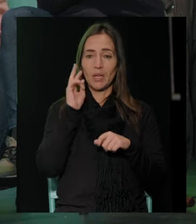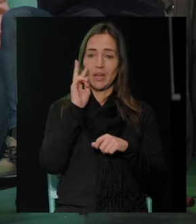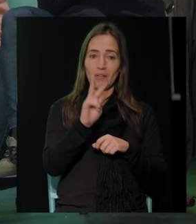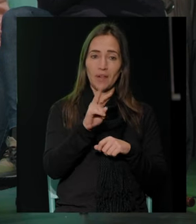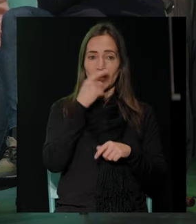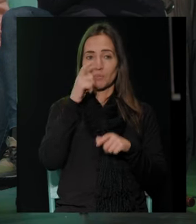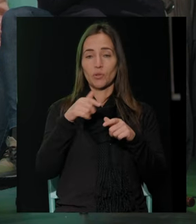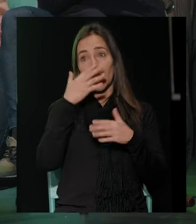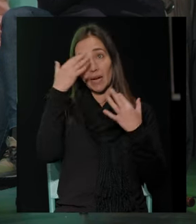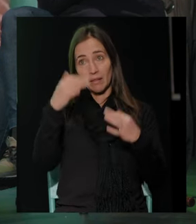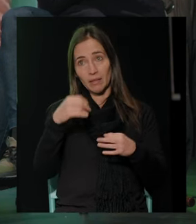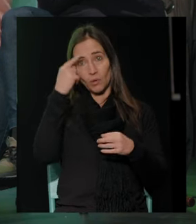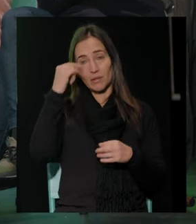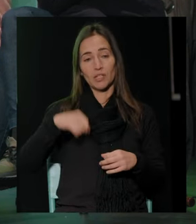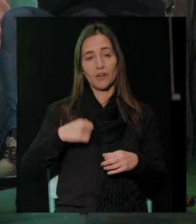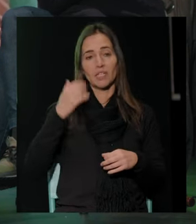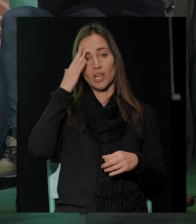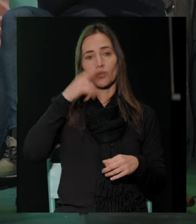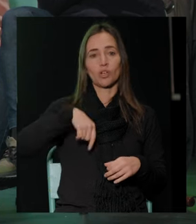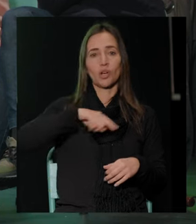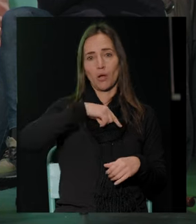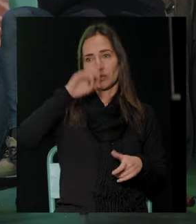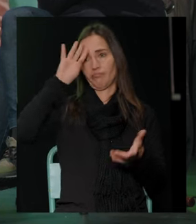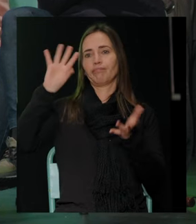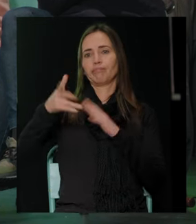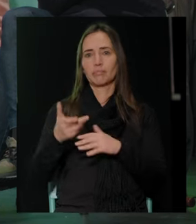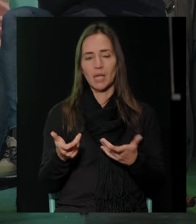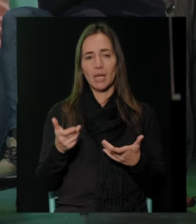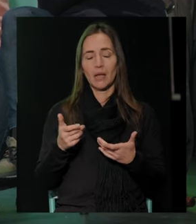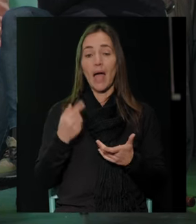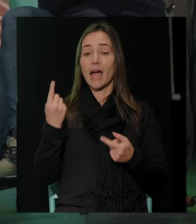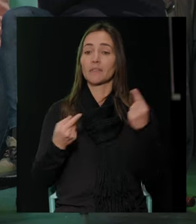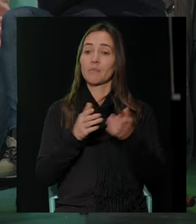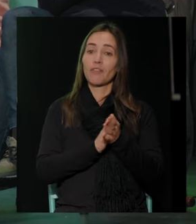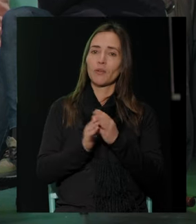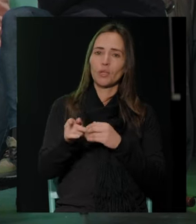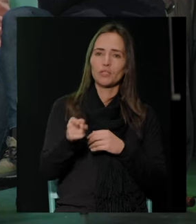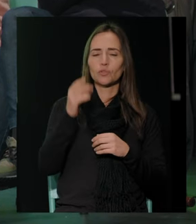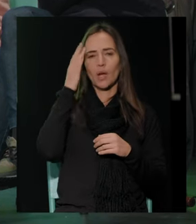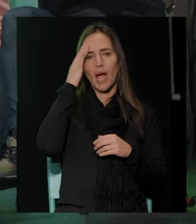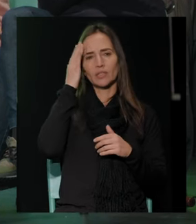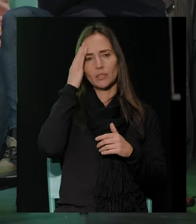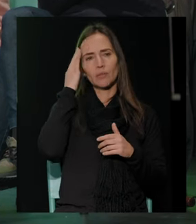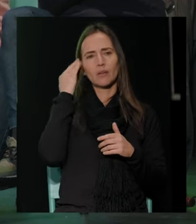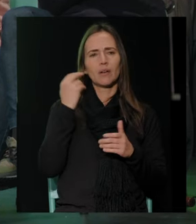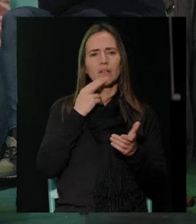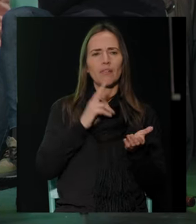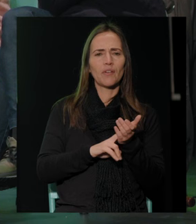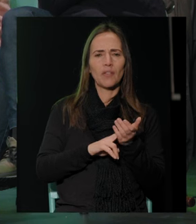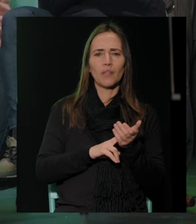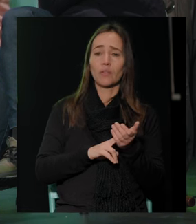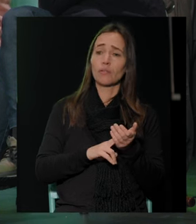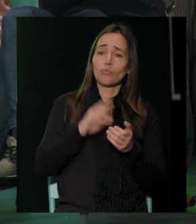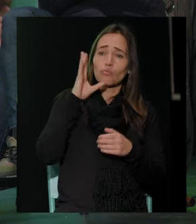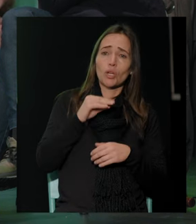acredita nas ideias verdes e acham que nós somos radicais, muitas vezes pegam nisso e acham que... E na realidade nem eu sei muito bem